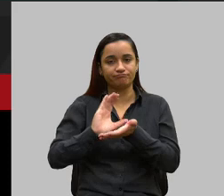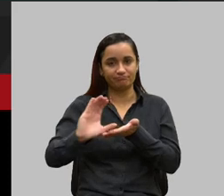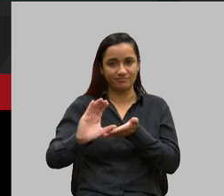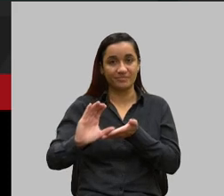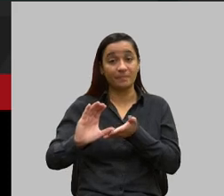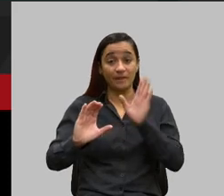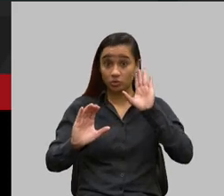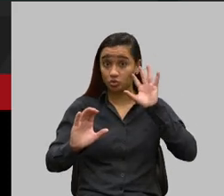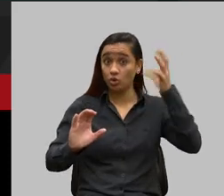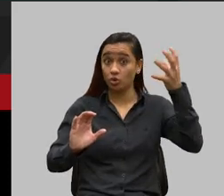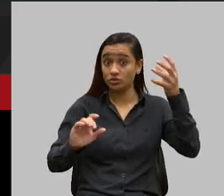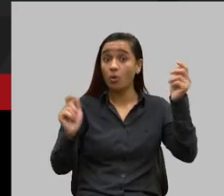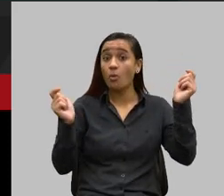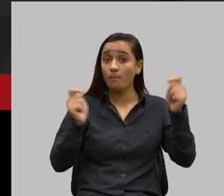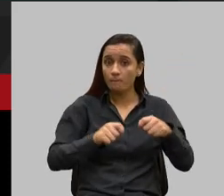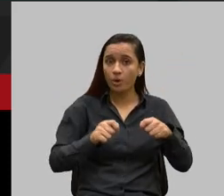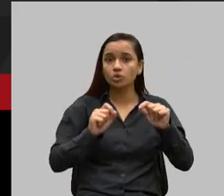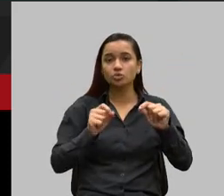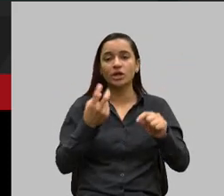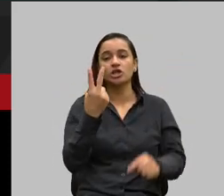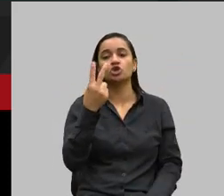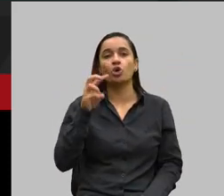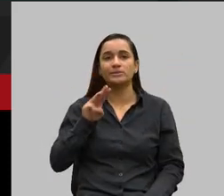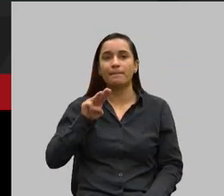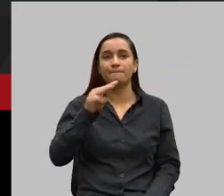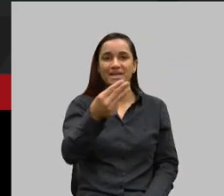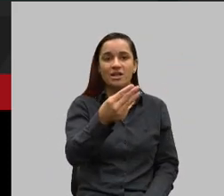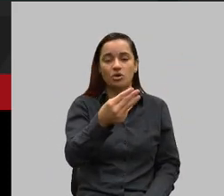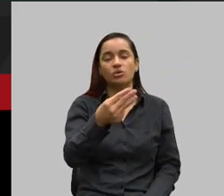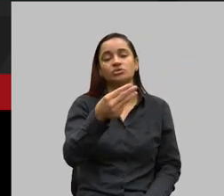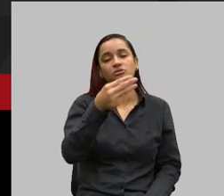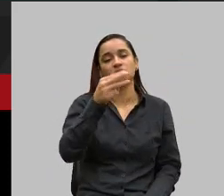até 2 milhões deais